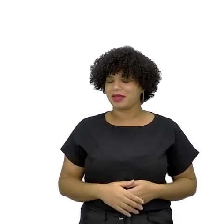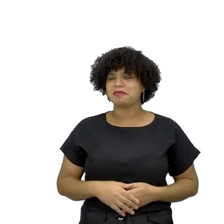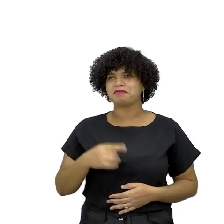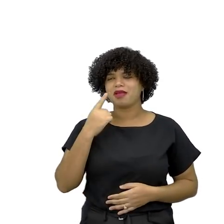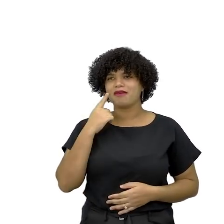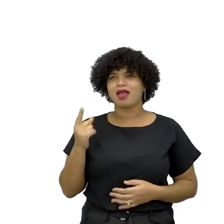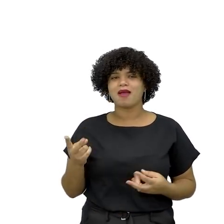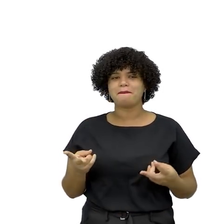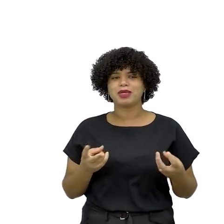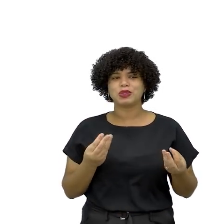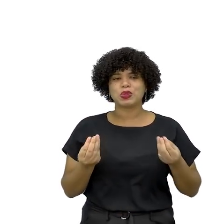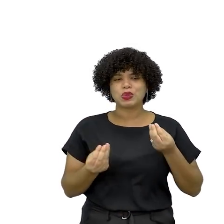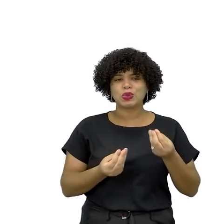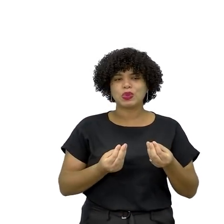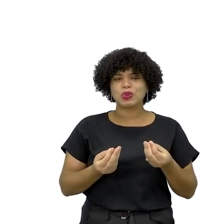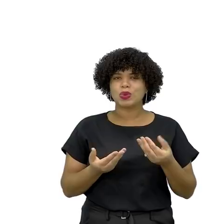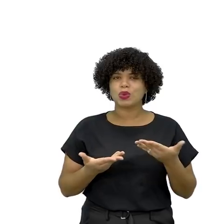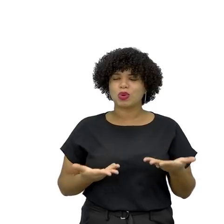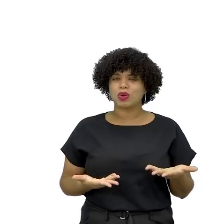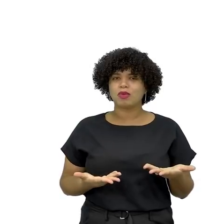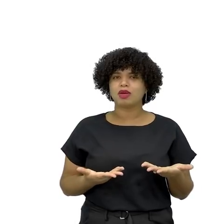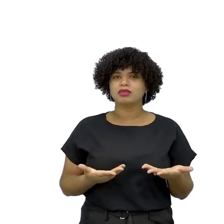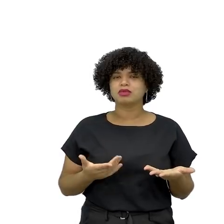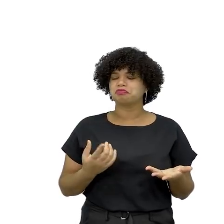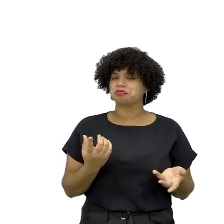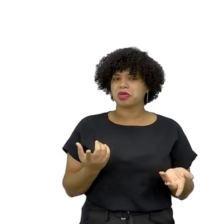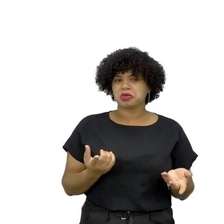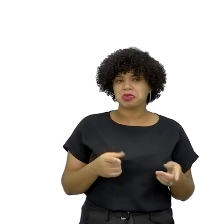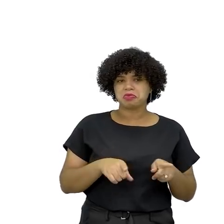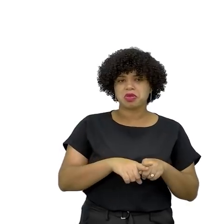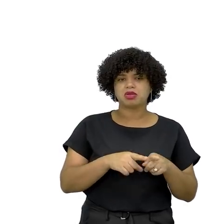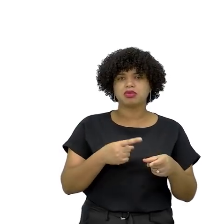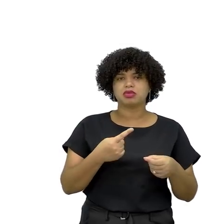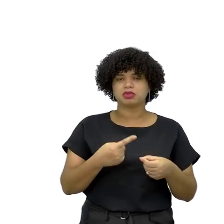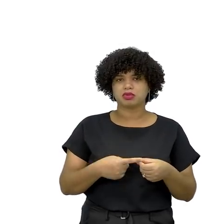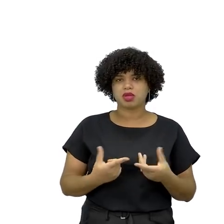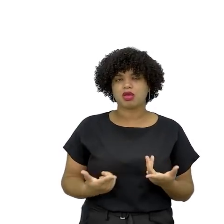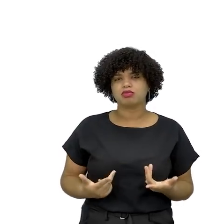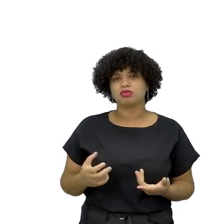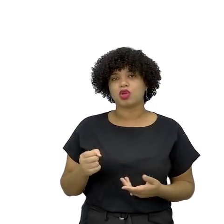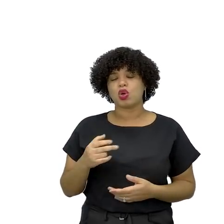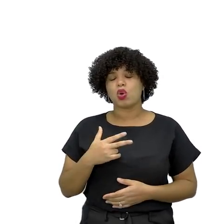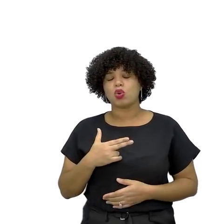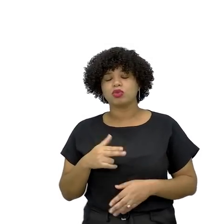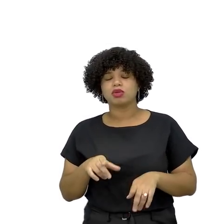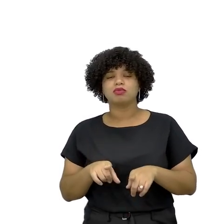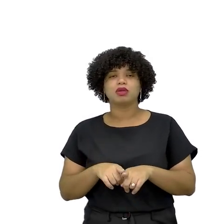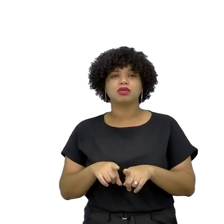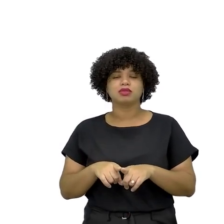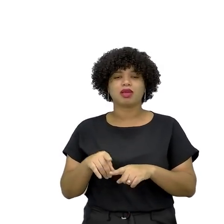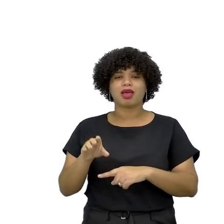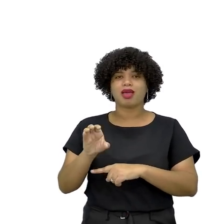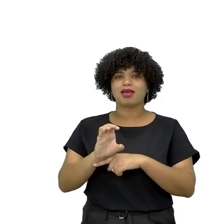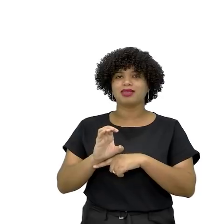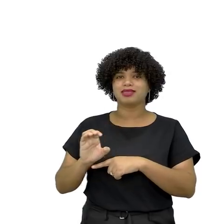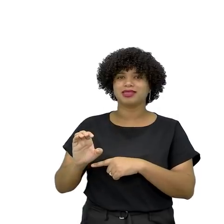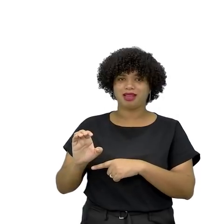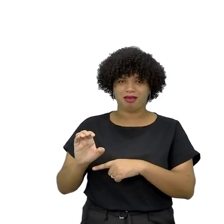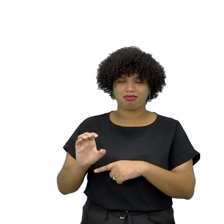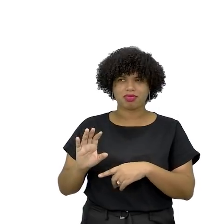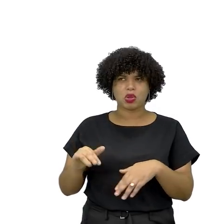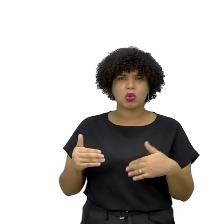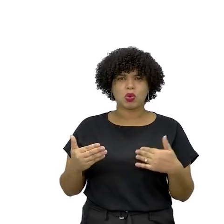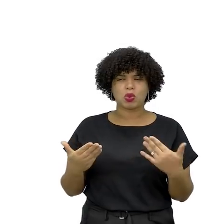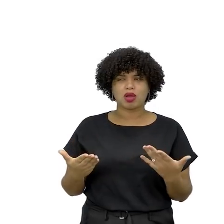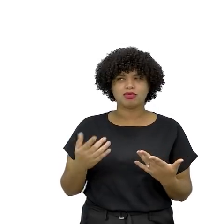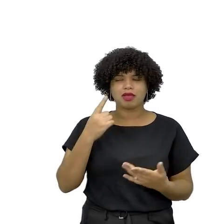de saúde da comunidade, cidade ou estado, com base na leitura, análise e comparação de indicadores